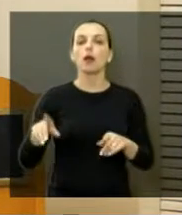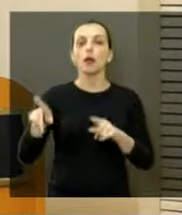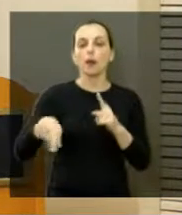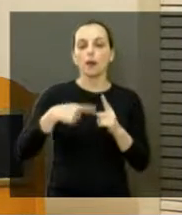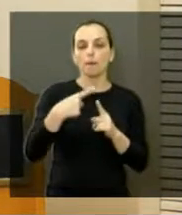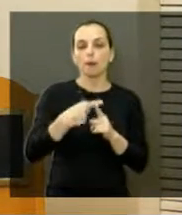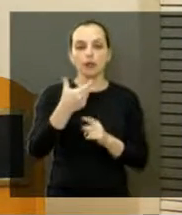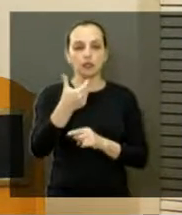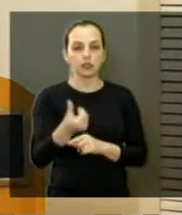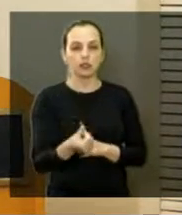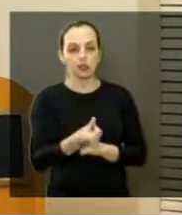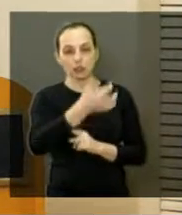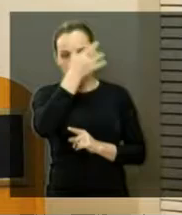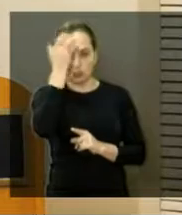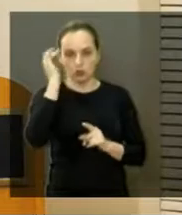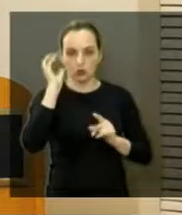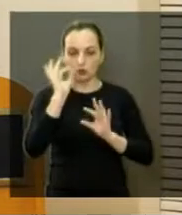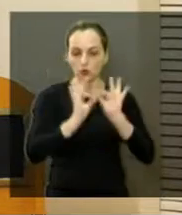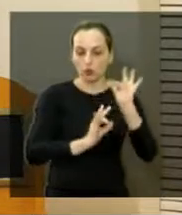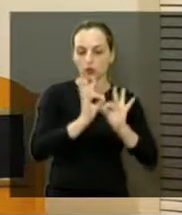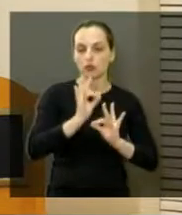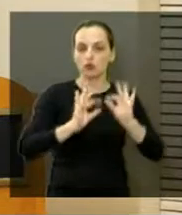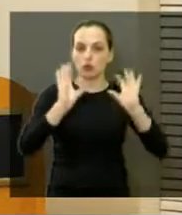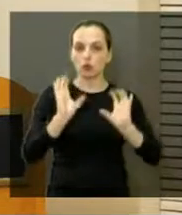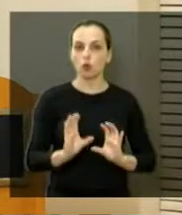organizaram o evento,